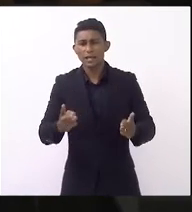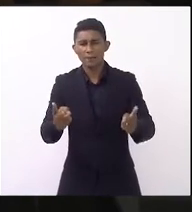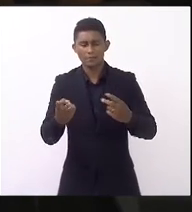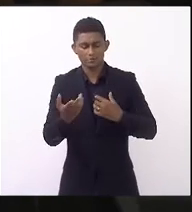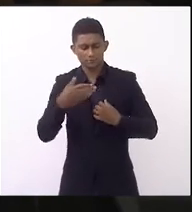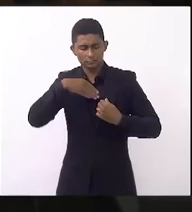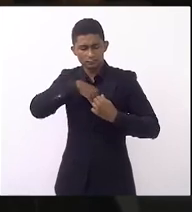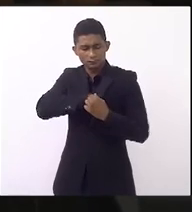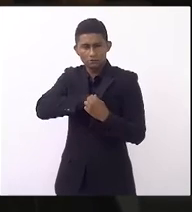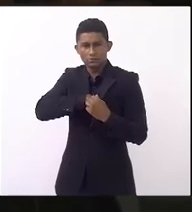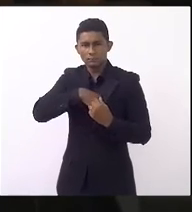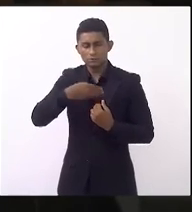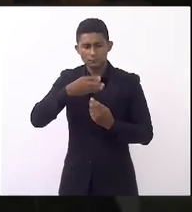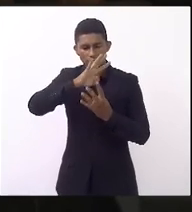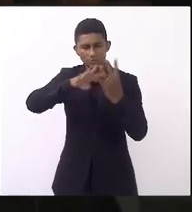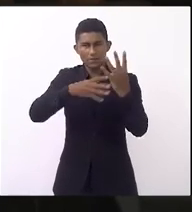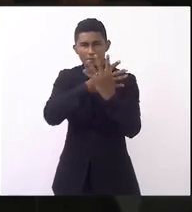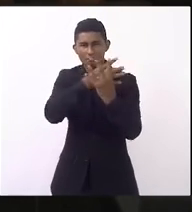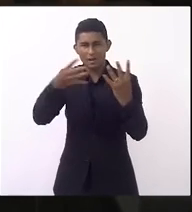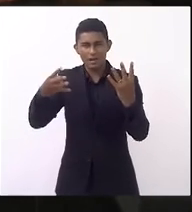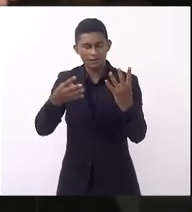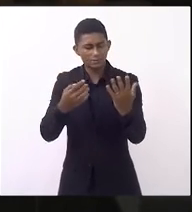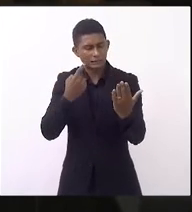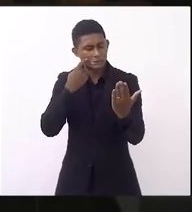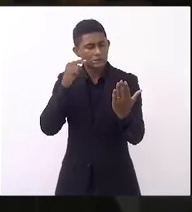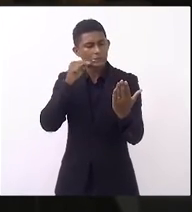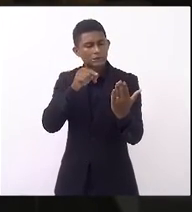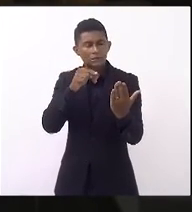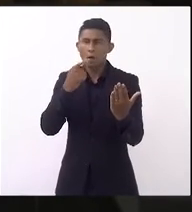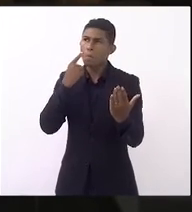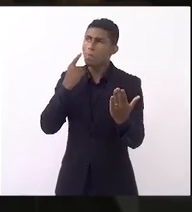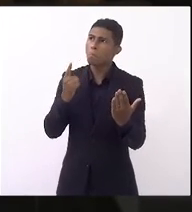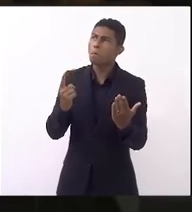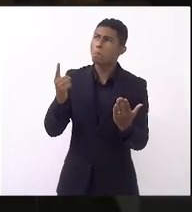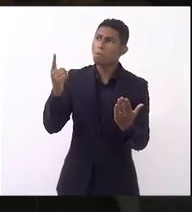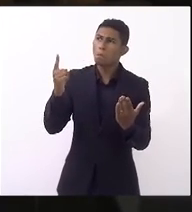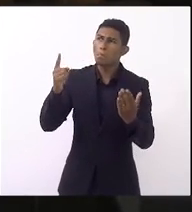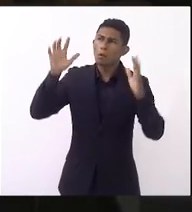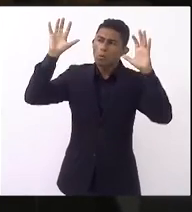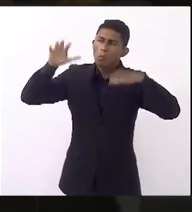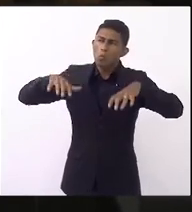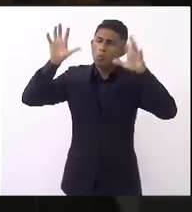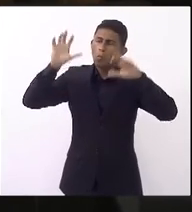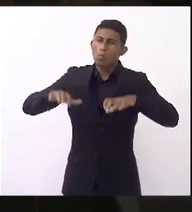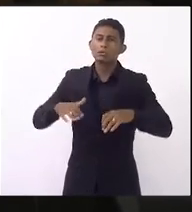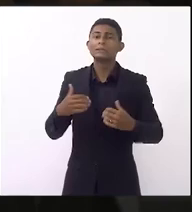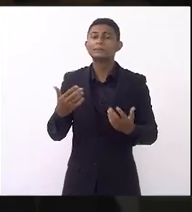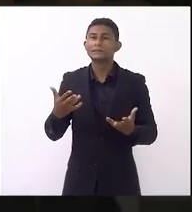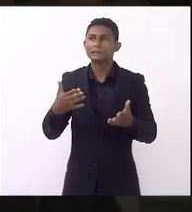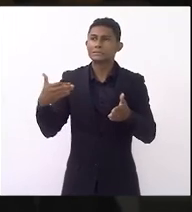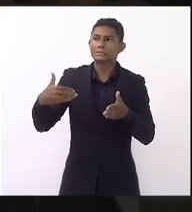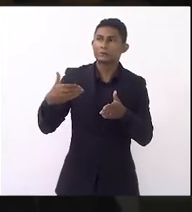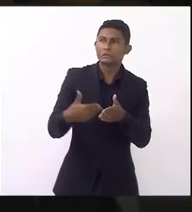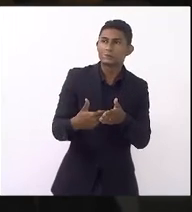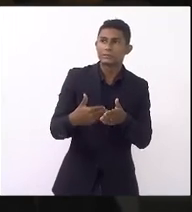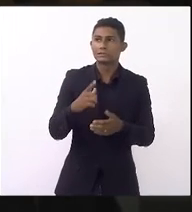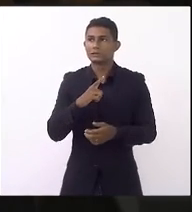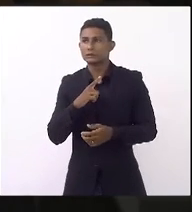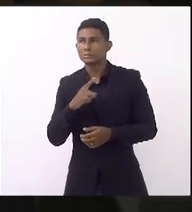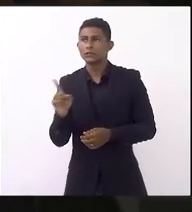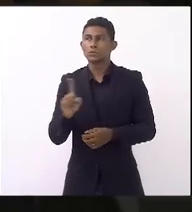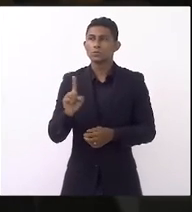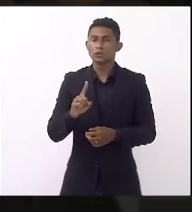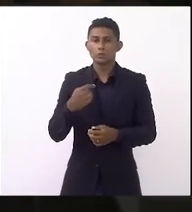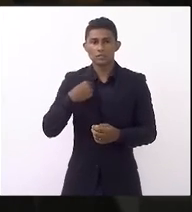e acompanhando a precipitação atmosférica para os registros mais próximos